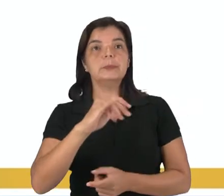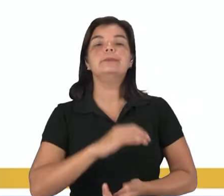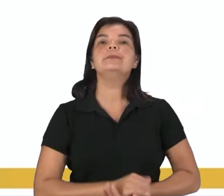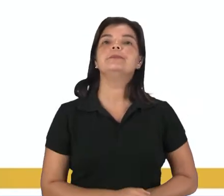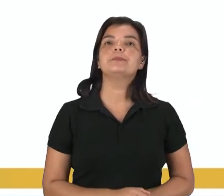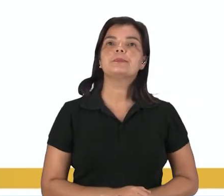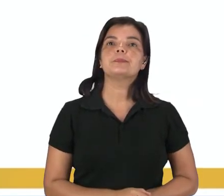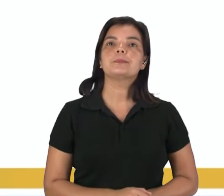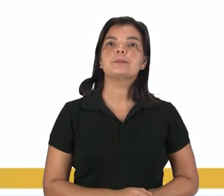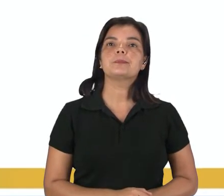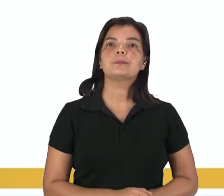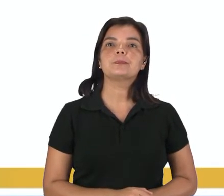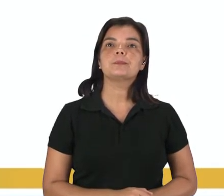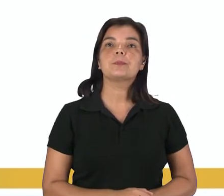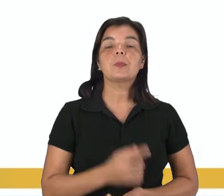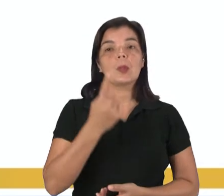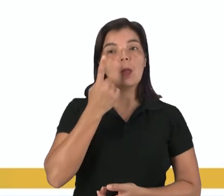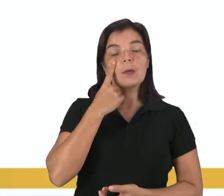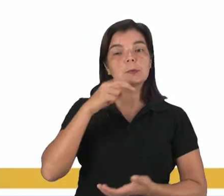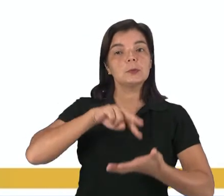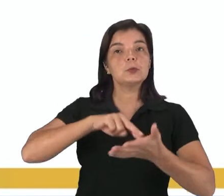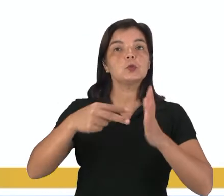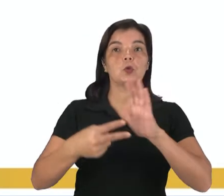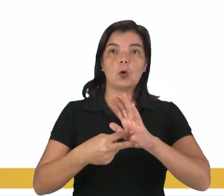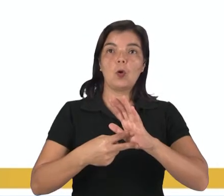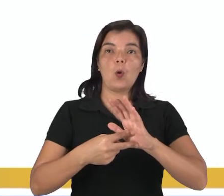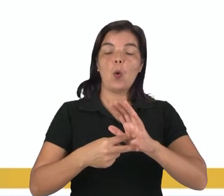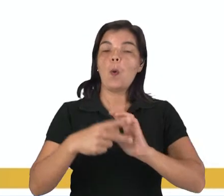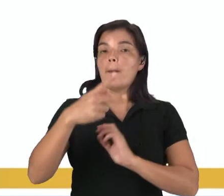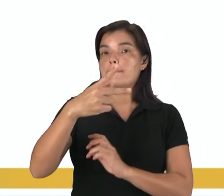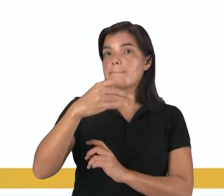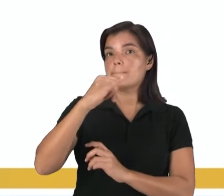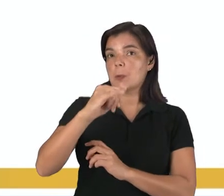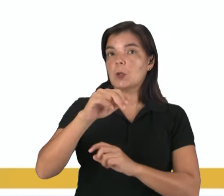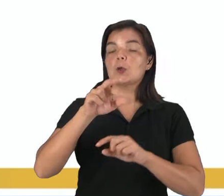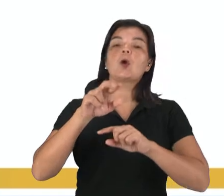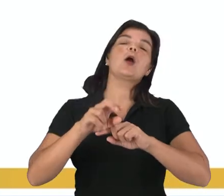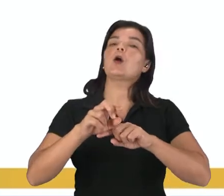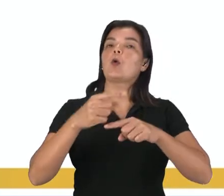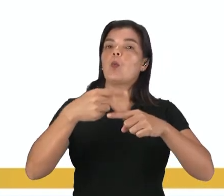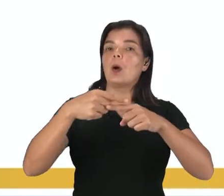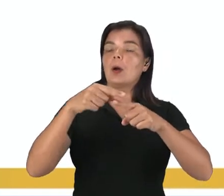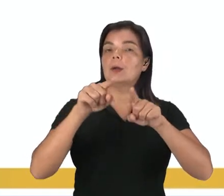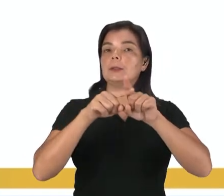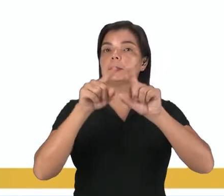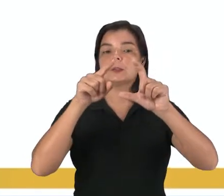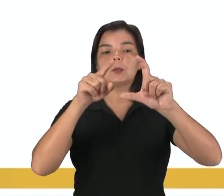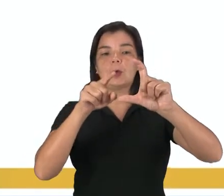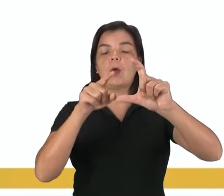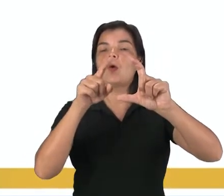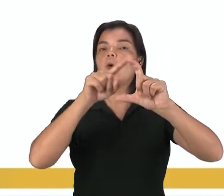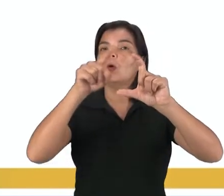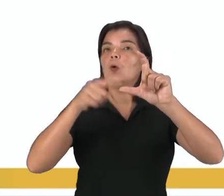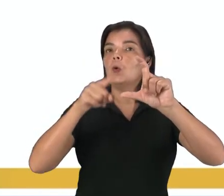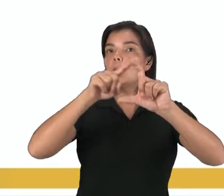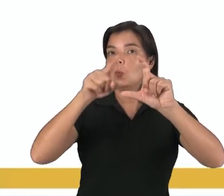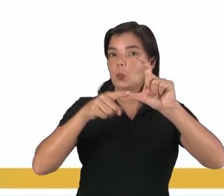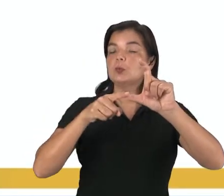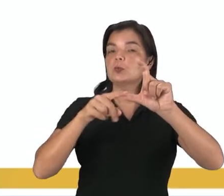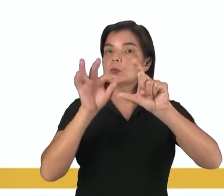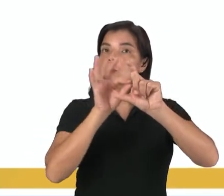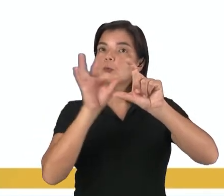pin então isso quer dizer que pin é igual ao perímetro da circunferência aí né